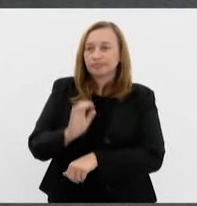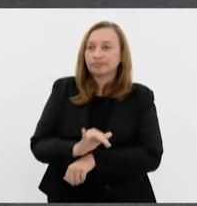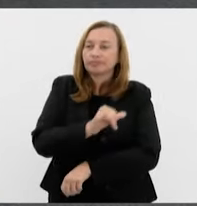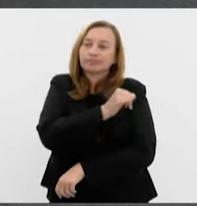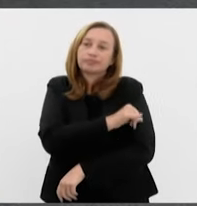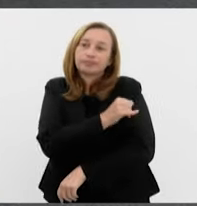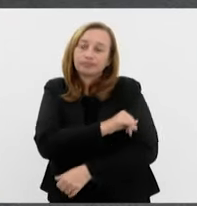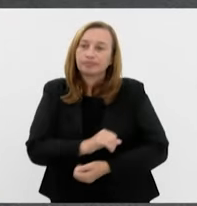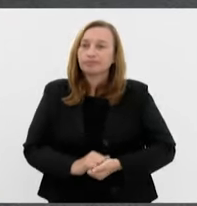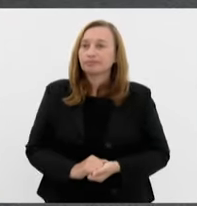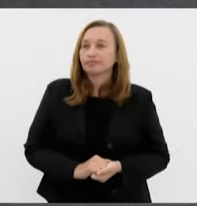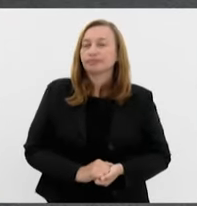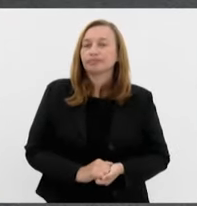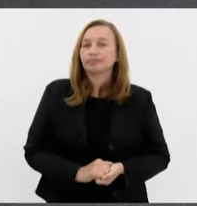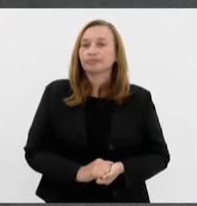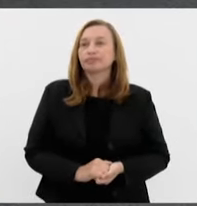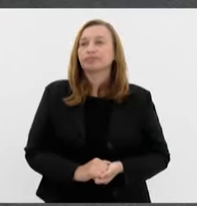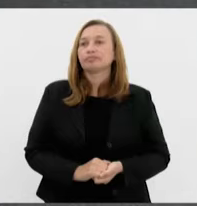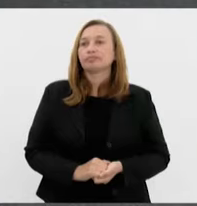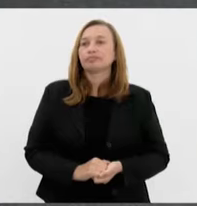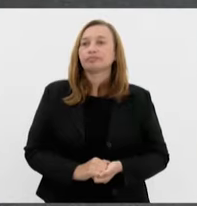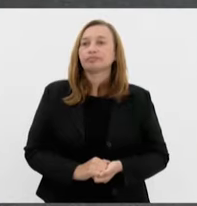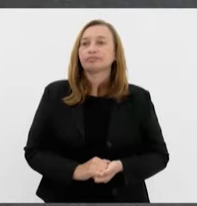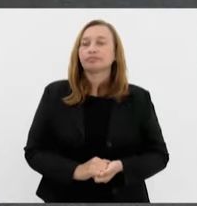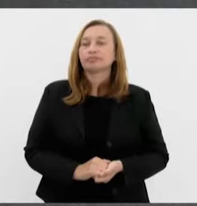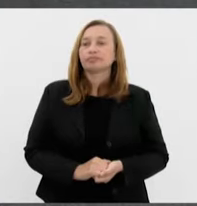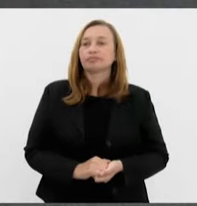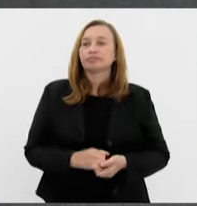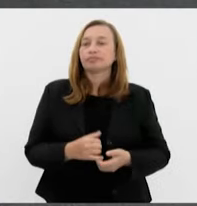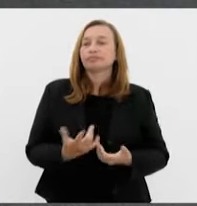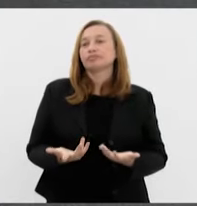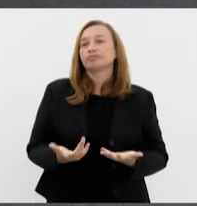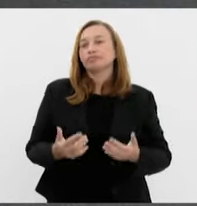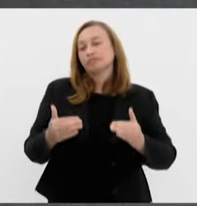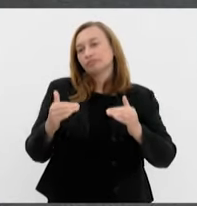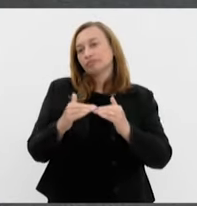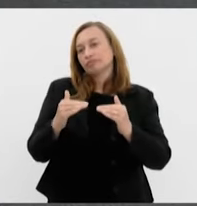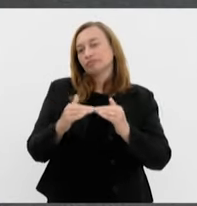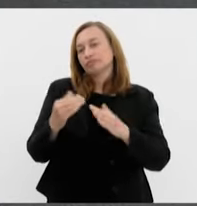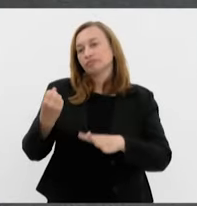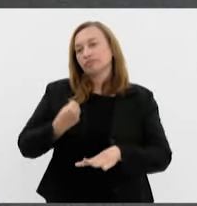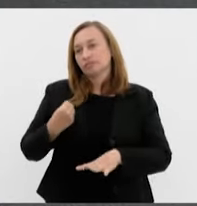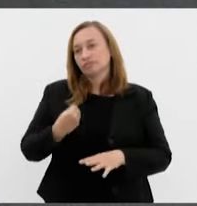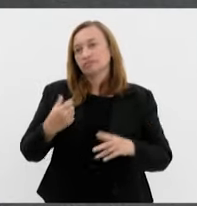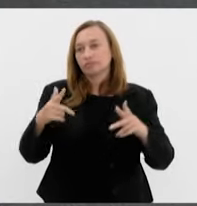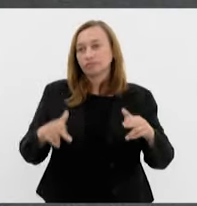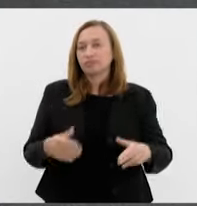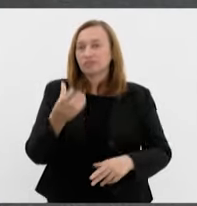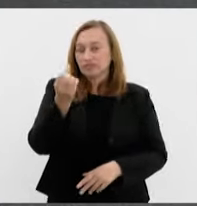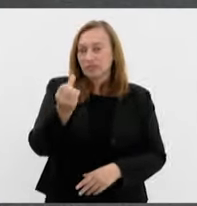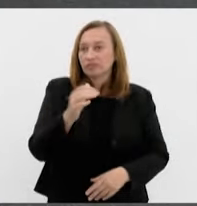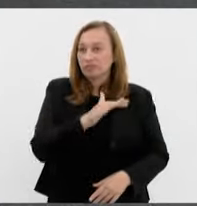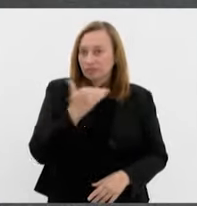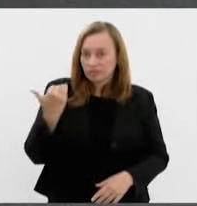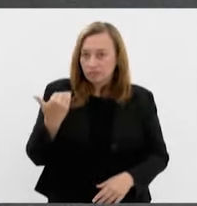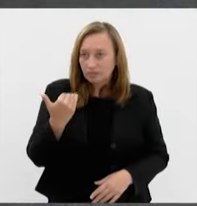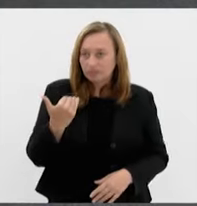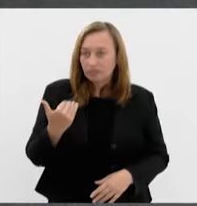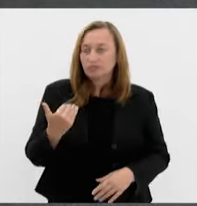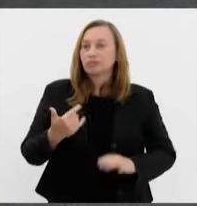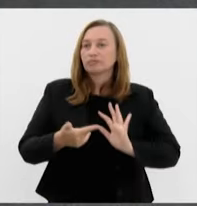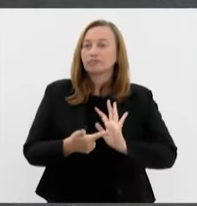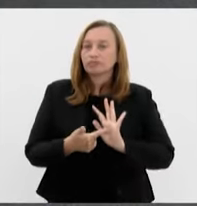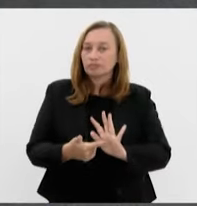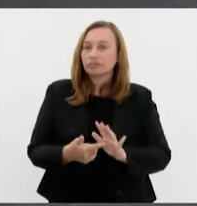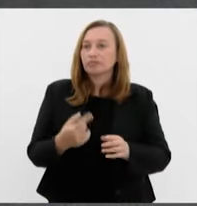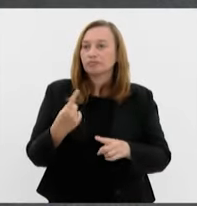Janeiro e aí aí de acordo com esses mesmos números né chegamos aí a seis mortos também subnotificados porque